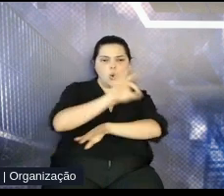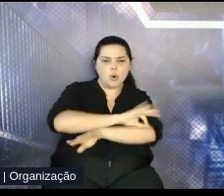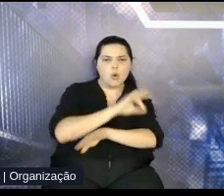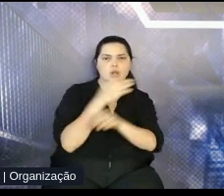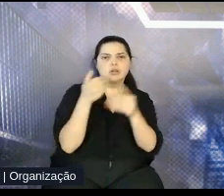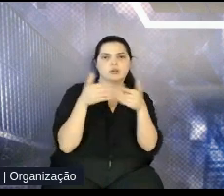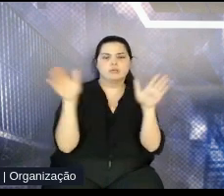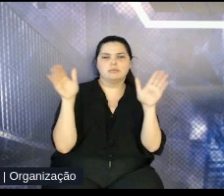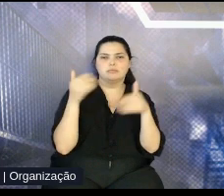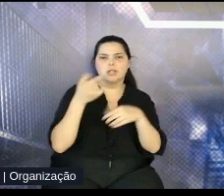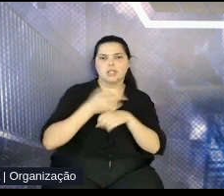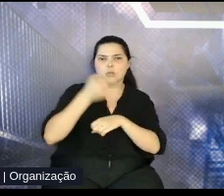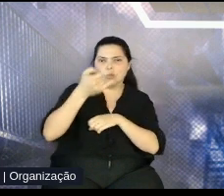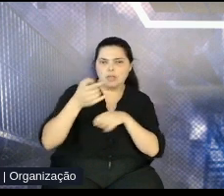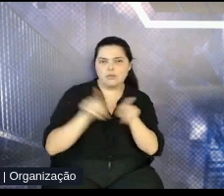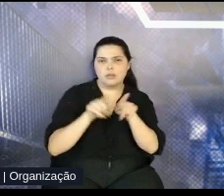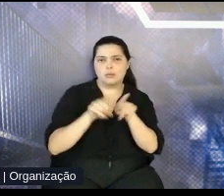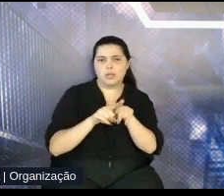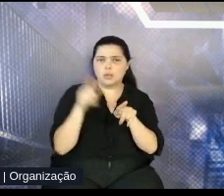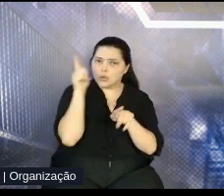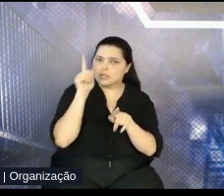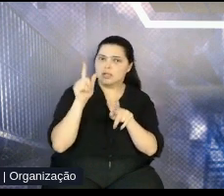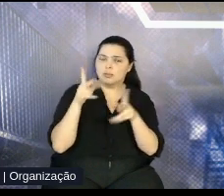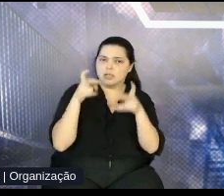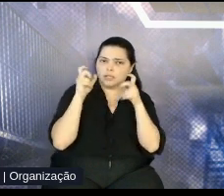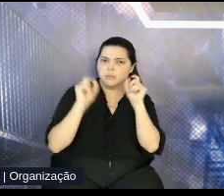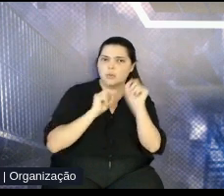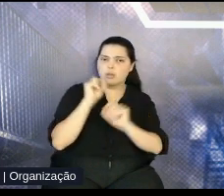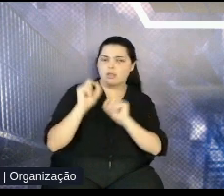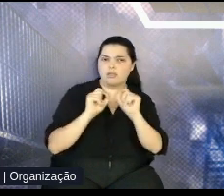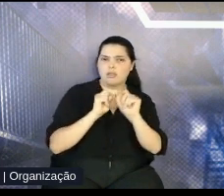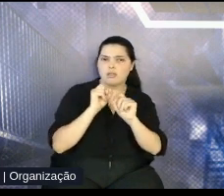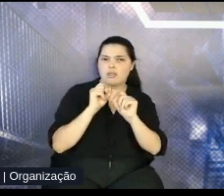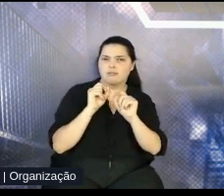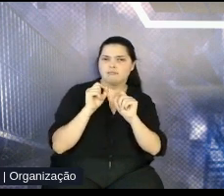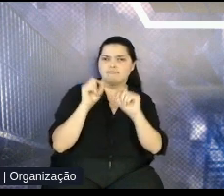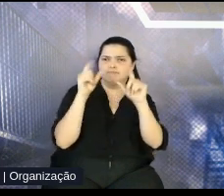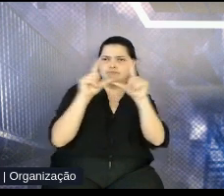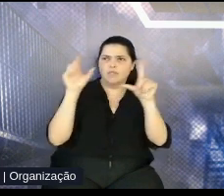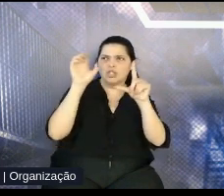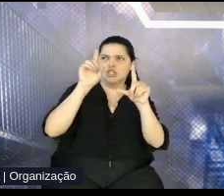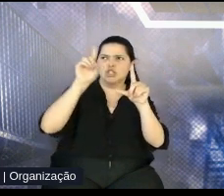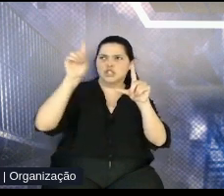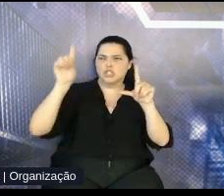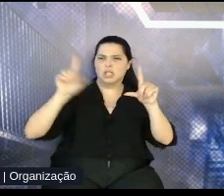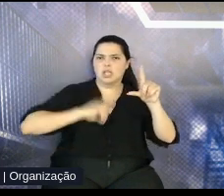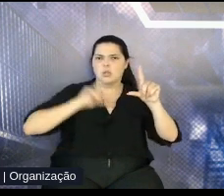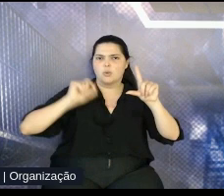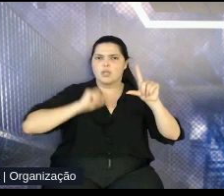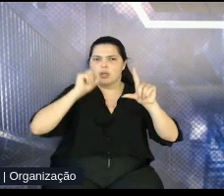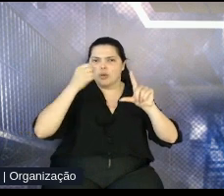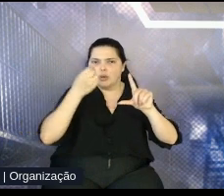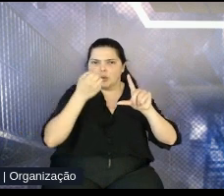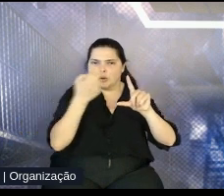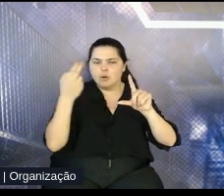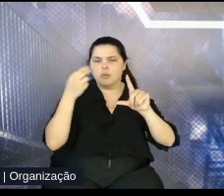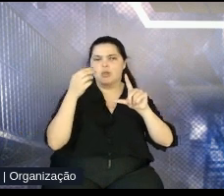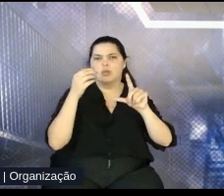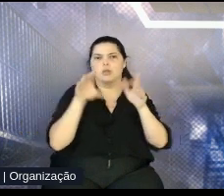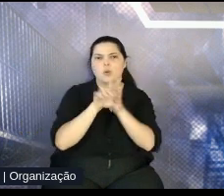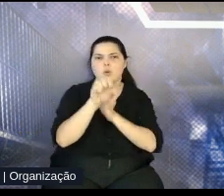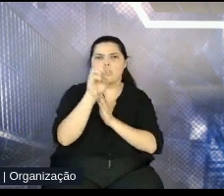seu DevTools, muito provavelmente a aba mais à direita vai ser a aba que vai ter esse nome, ou Audits